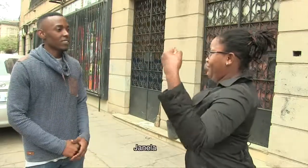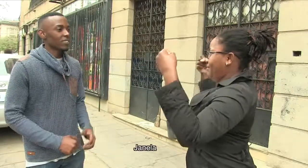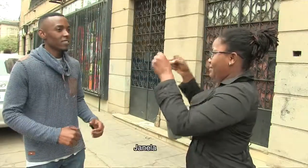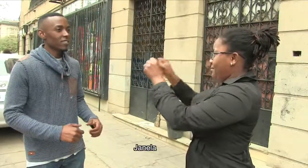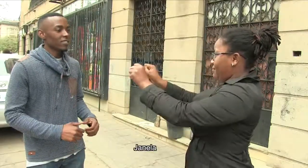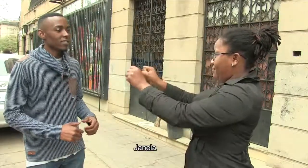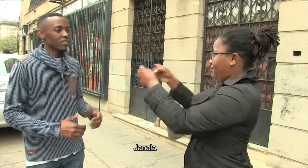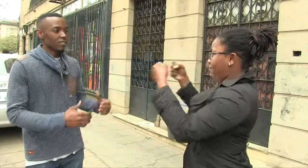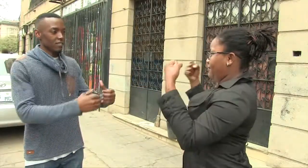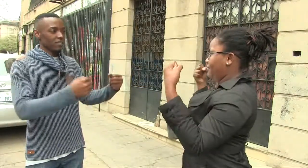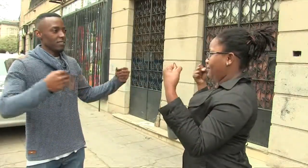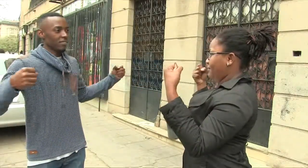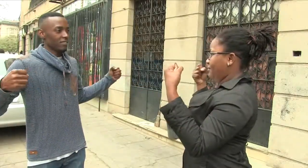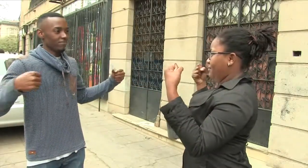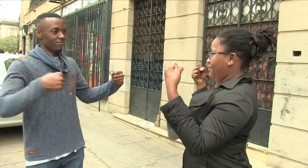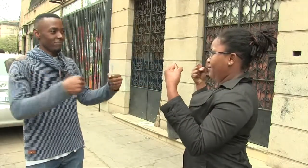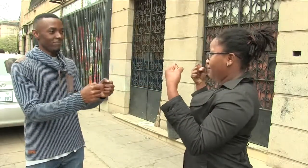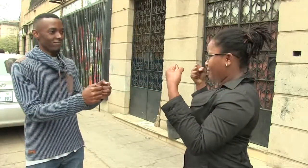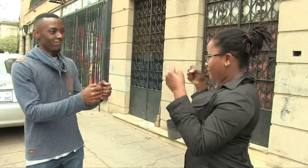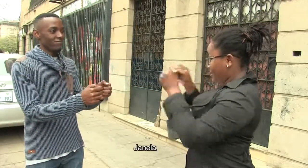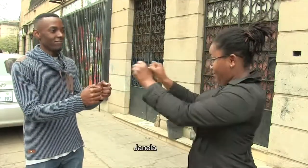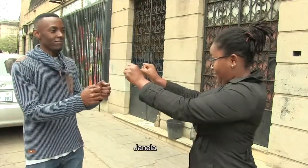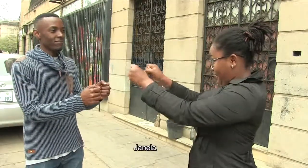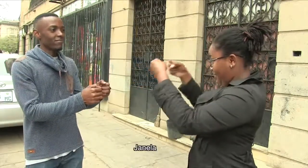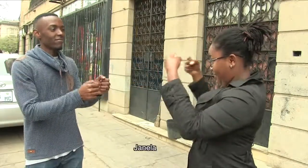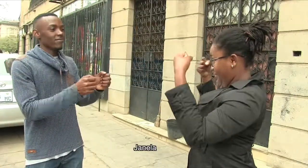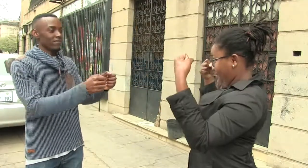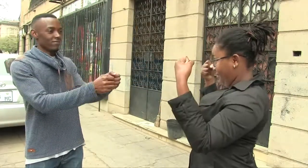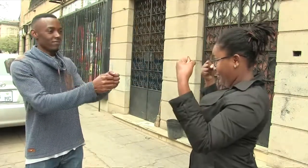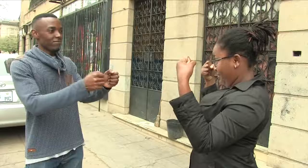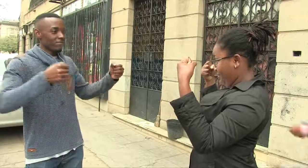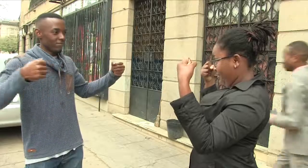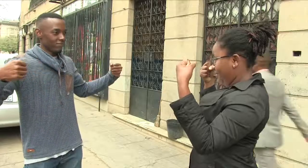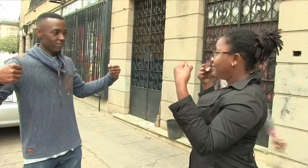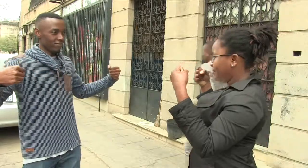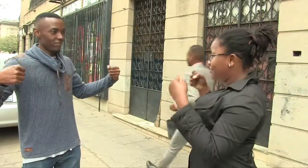janela janela